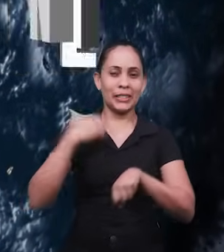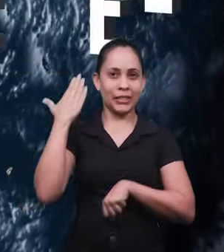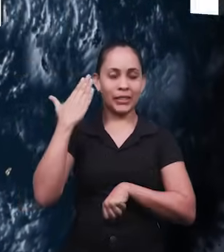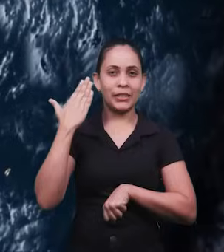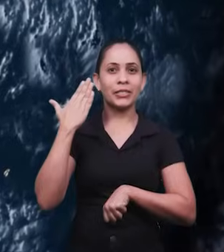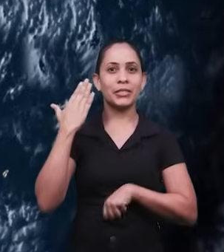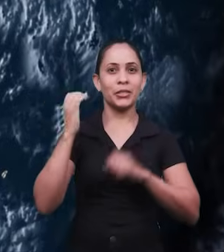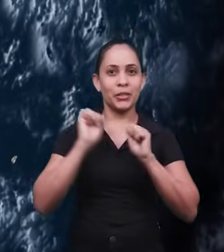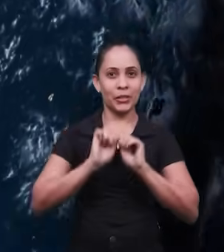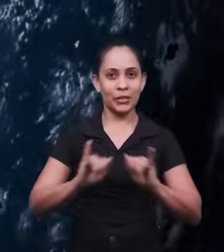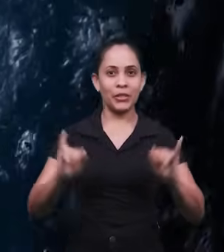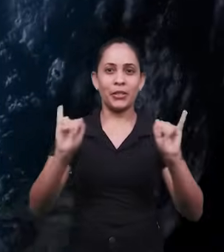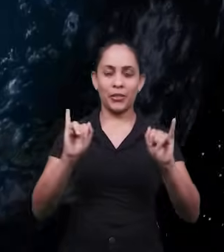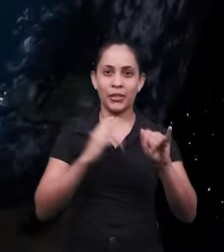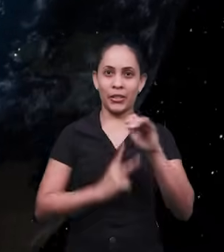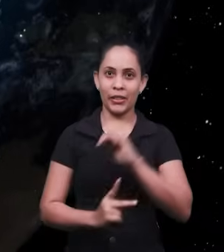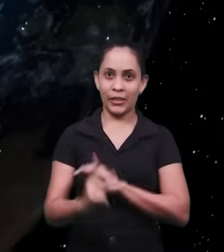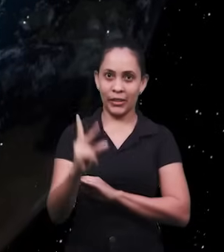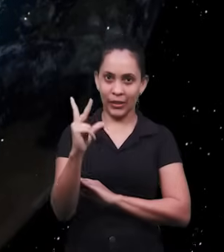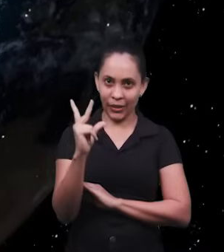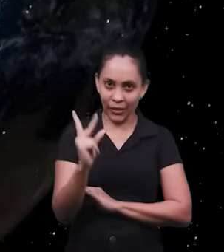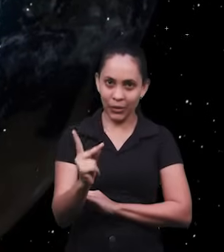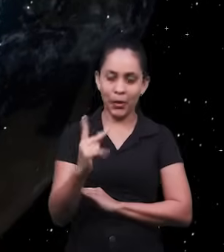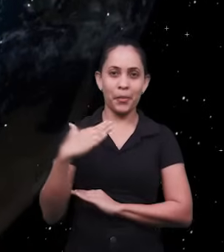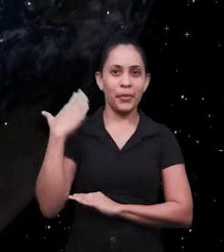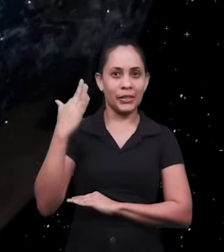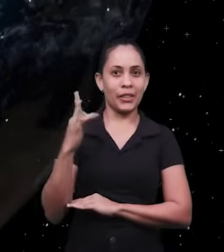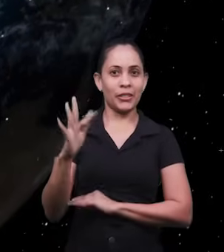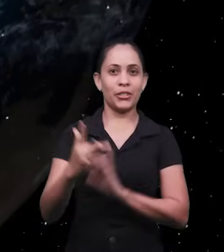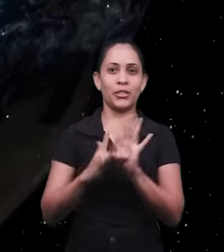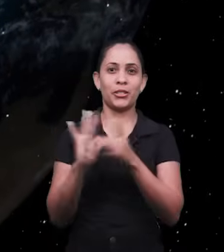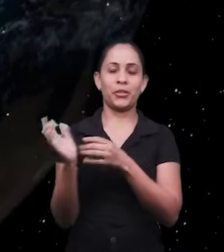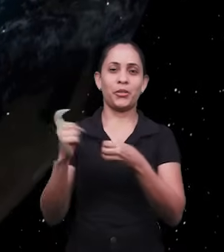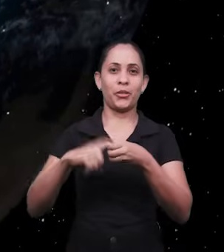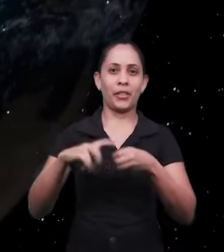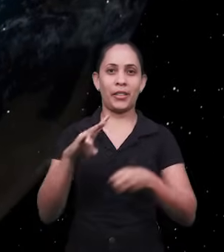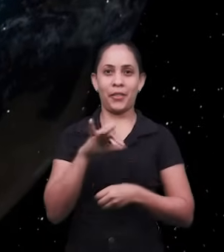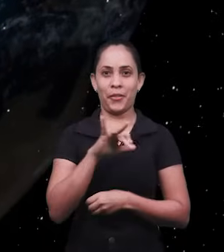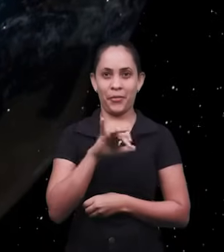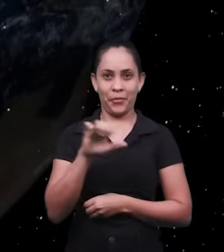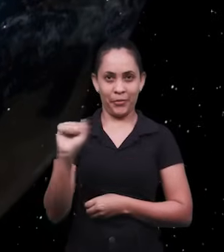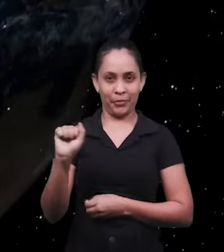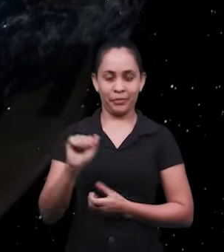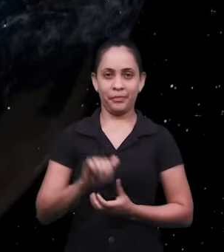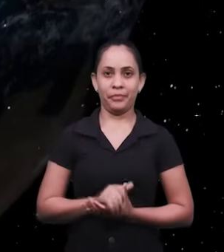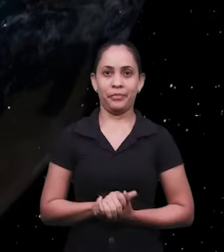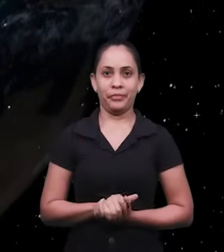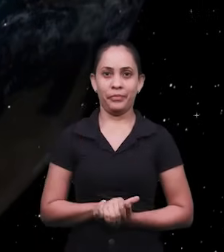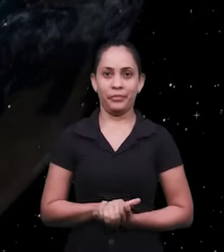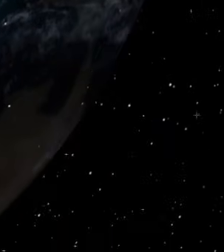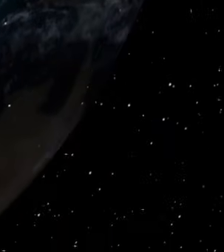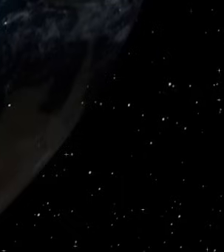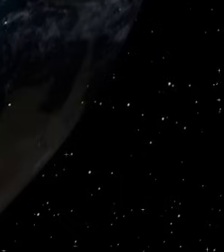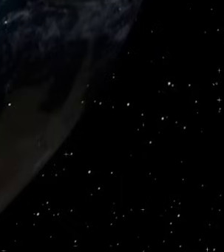alcançadas pelo Evangelho eterno e pela mensagem da breve volta do Senhor Jesus.